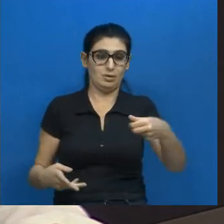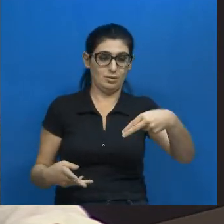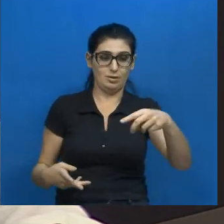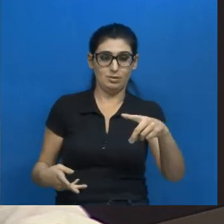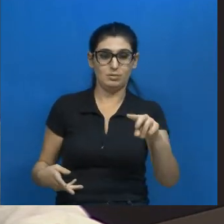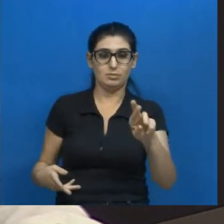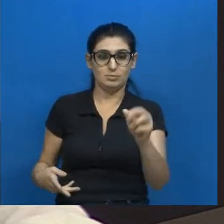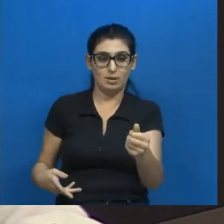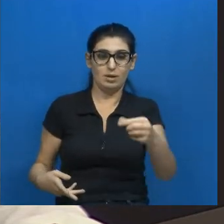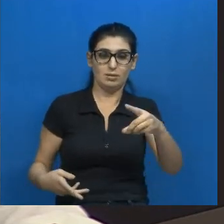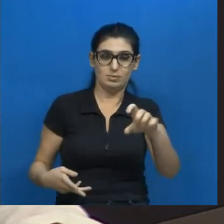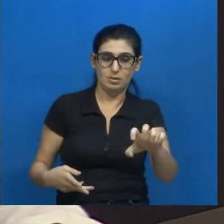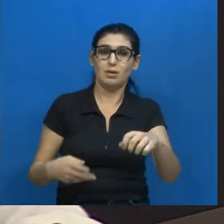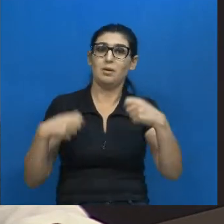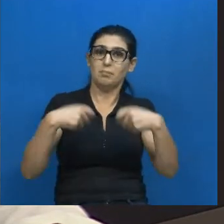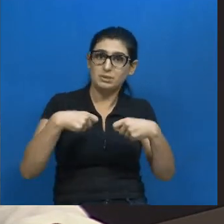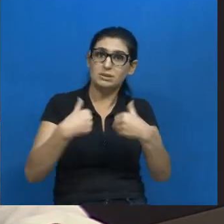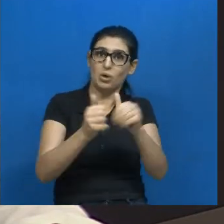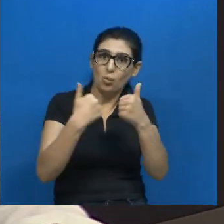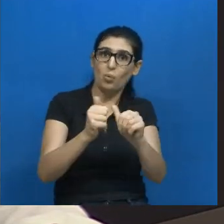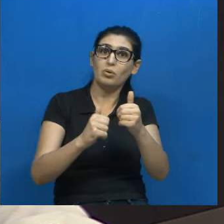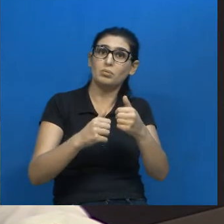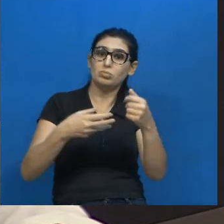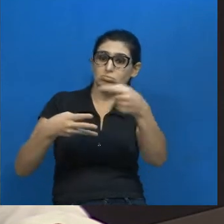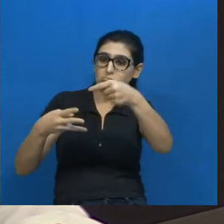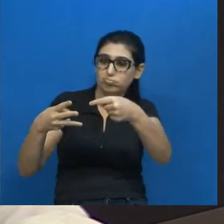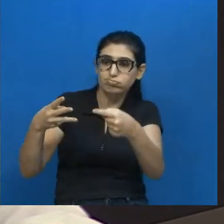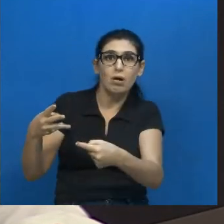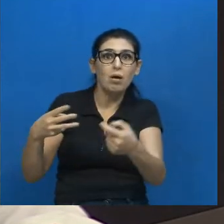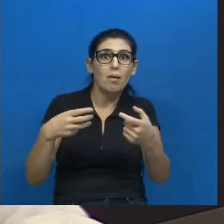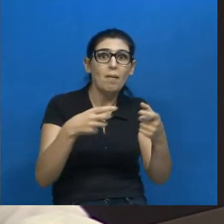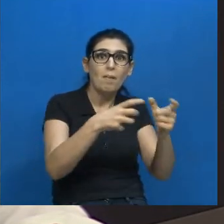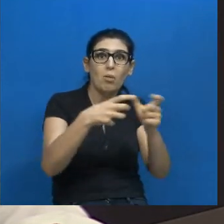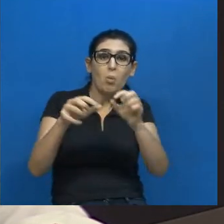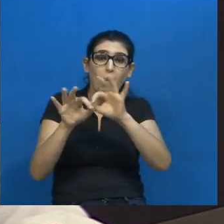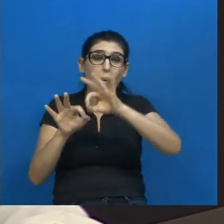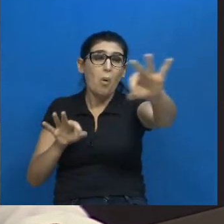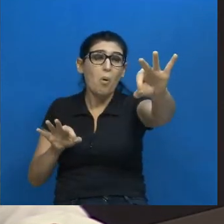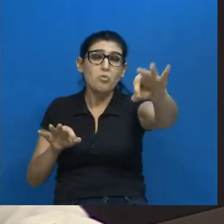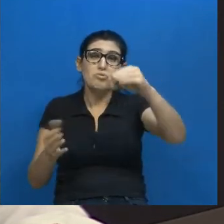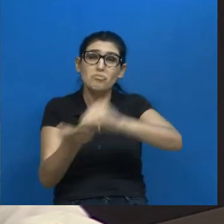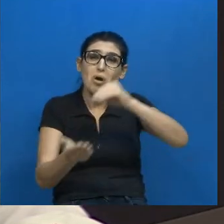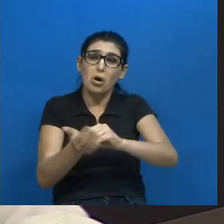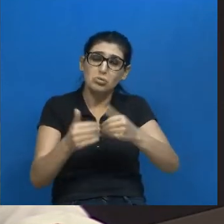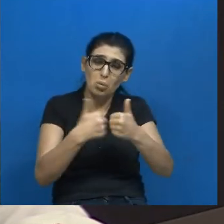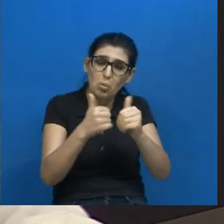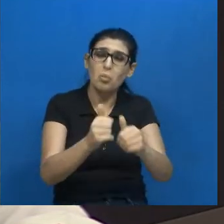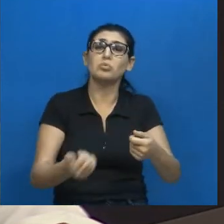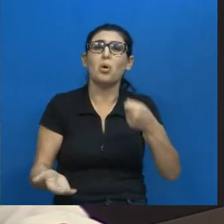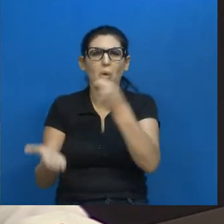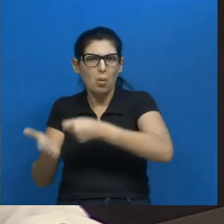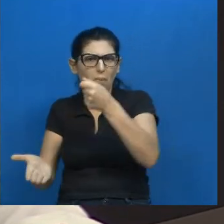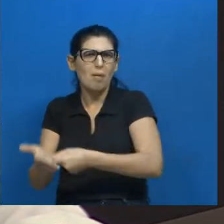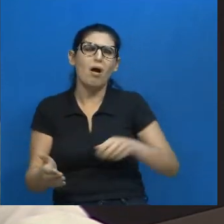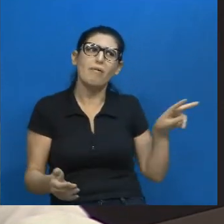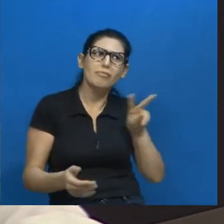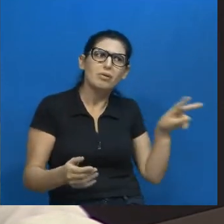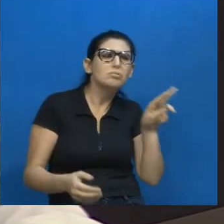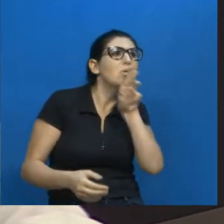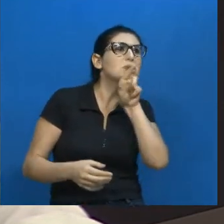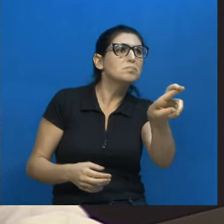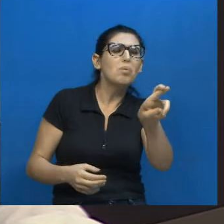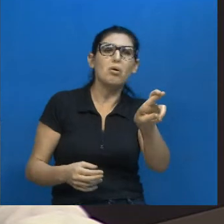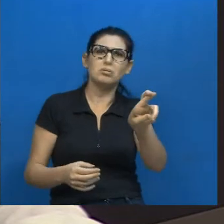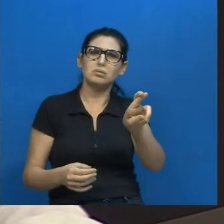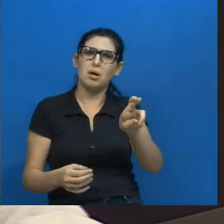da população, e a população vai continuar cobrando, e nós, como vereadores, temos que dar uma resposta para essa população.